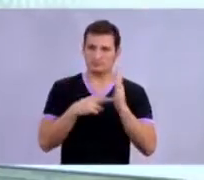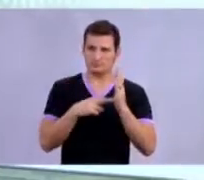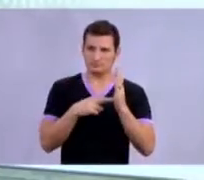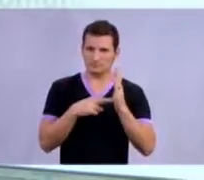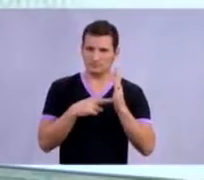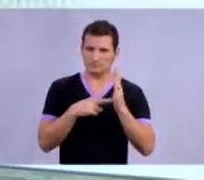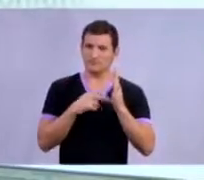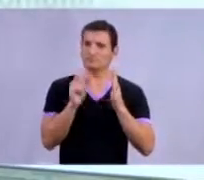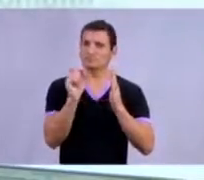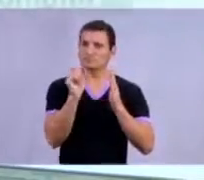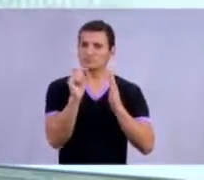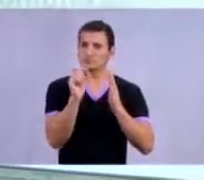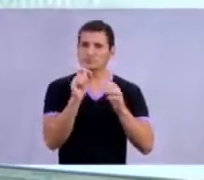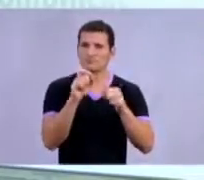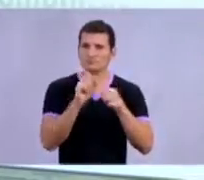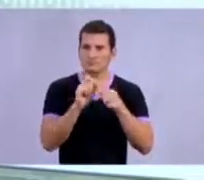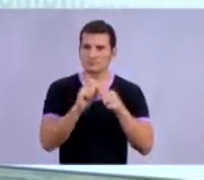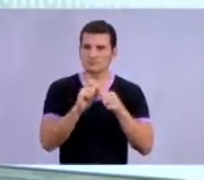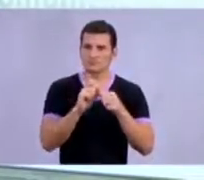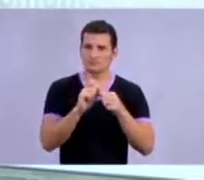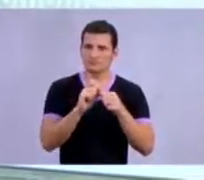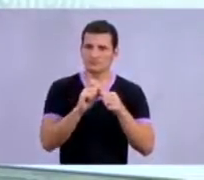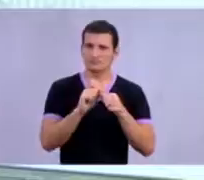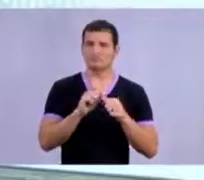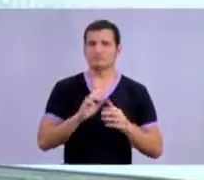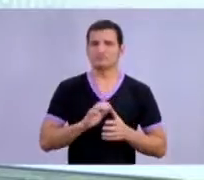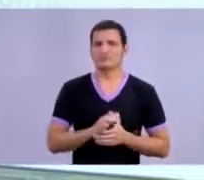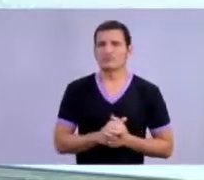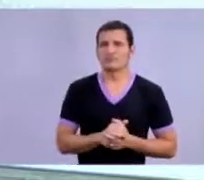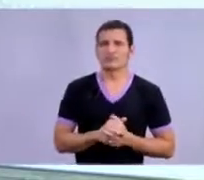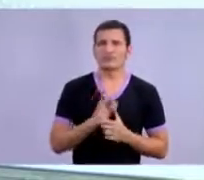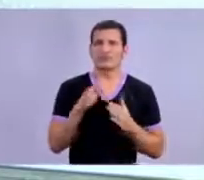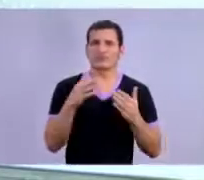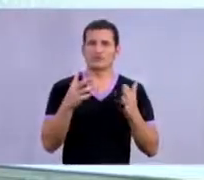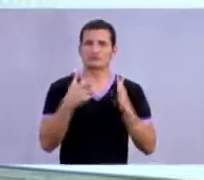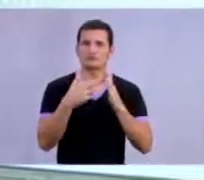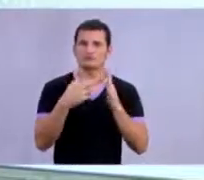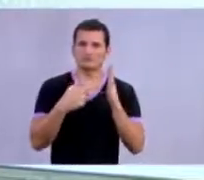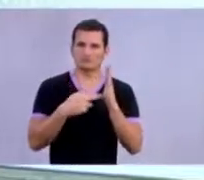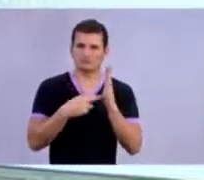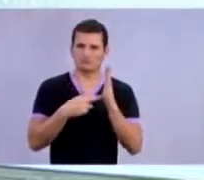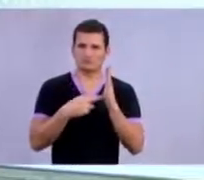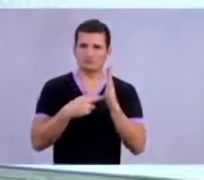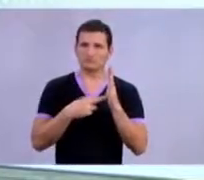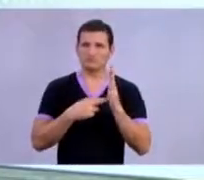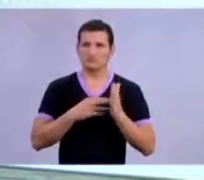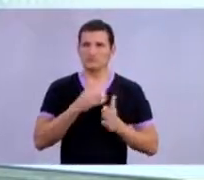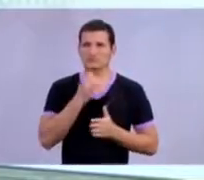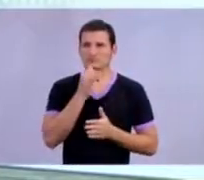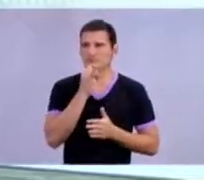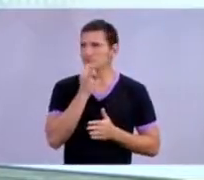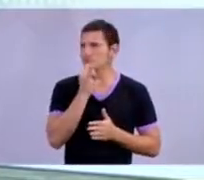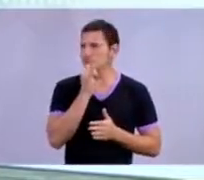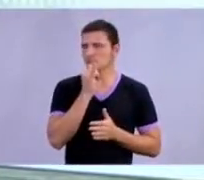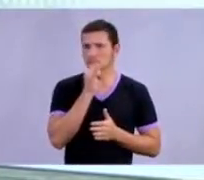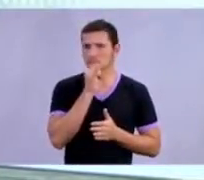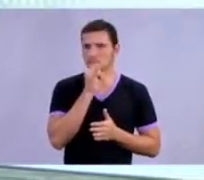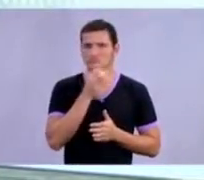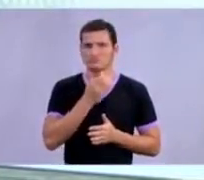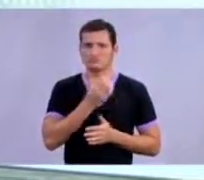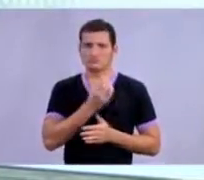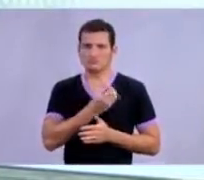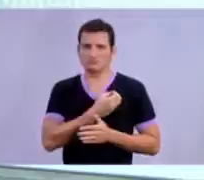fazer, não necessariamente como, mas o que a gente vai fazer, quais regras nós temos que fazer. Por exemplo, os protocolos